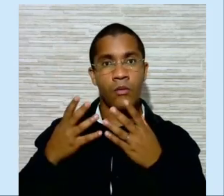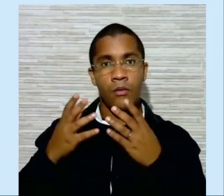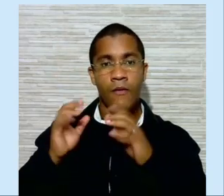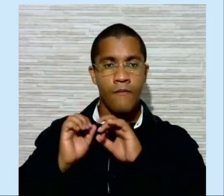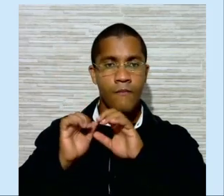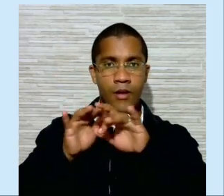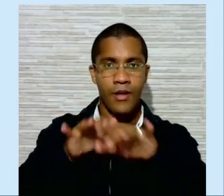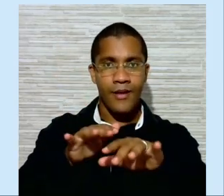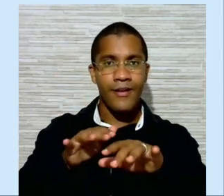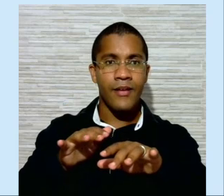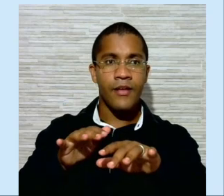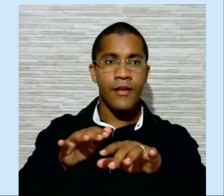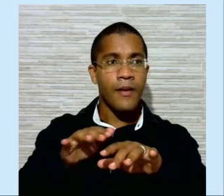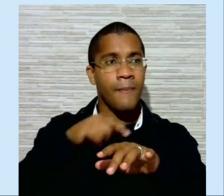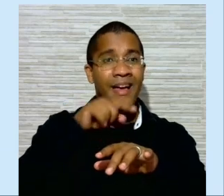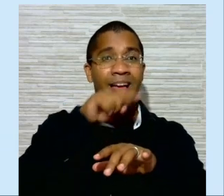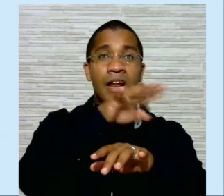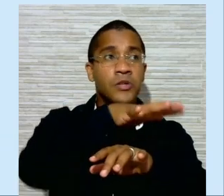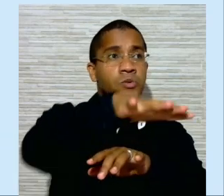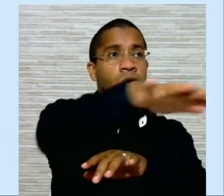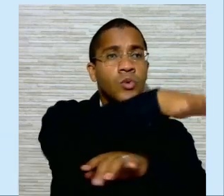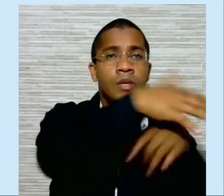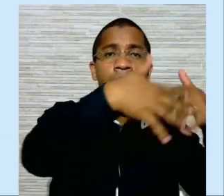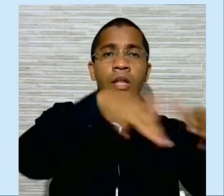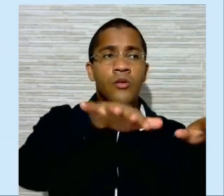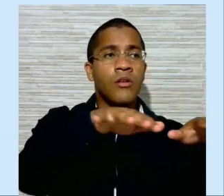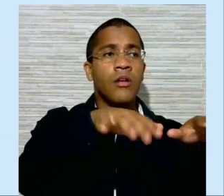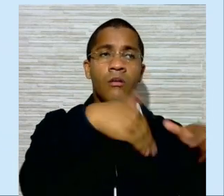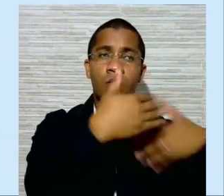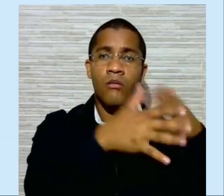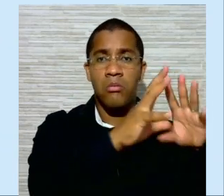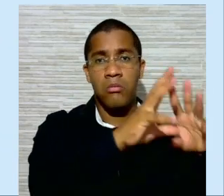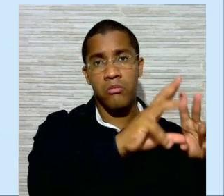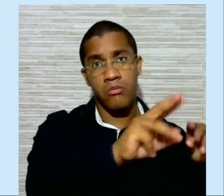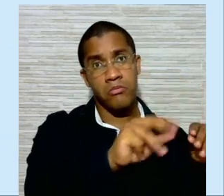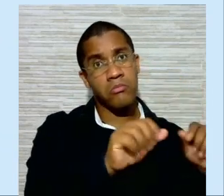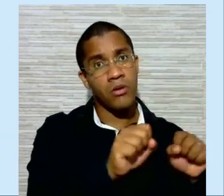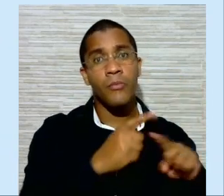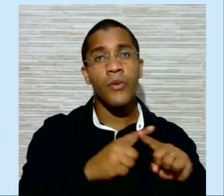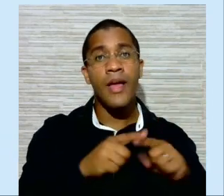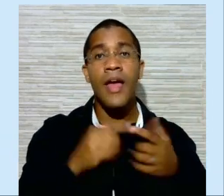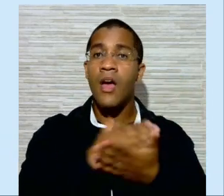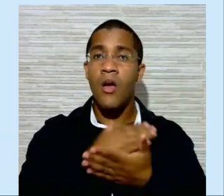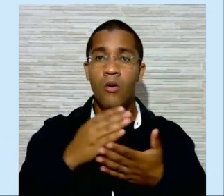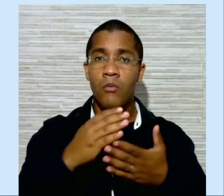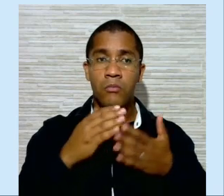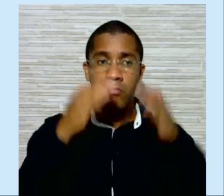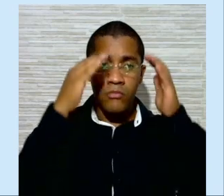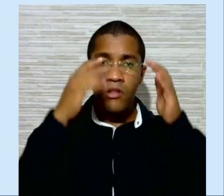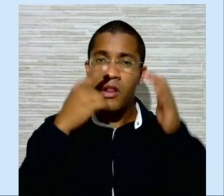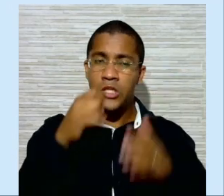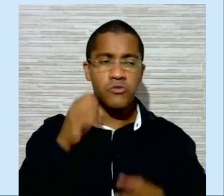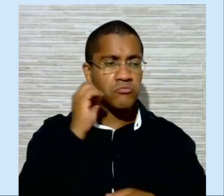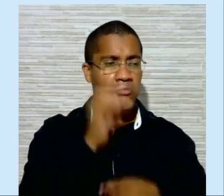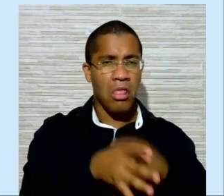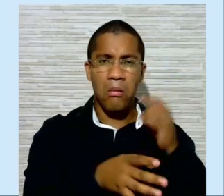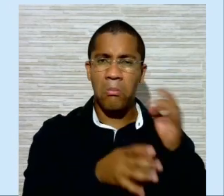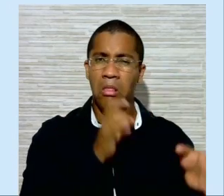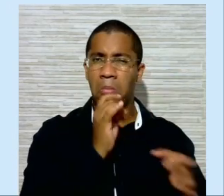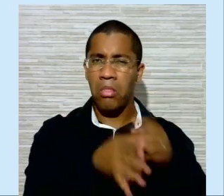aí desgastando essa paisagem, desgastando esse ambiente. Muitas pessoas não respeitam, né, os espaços, jogam lixo